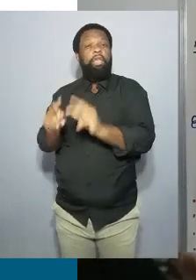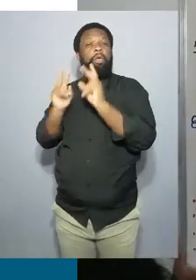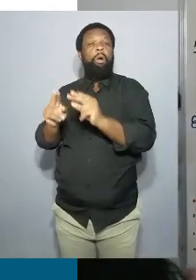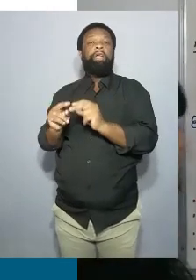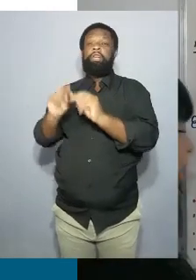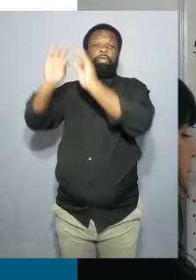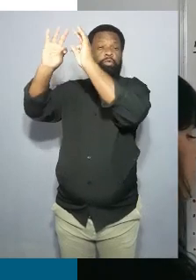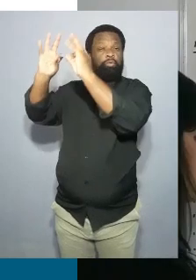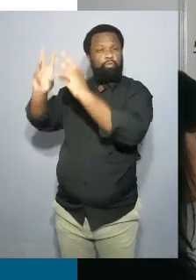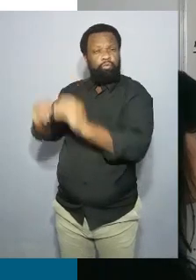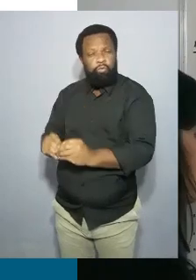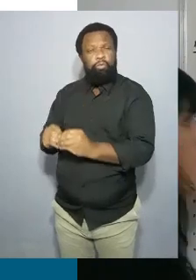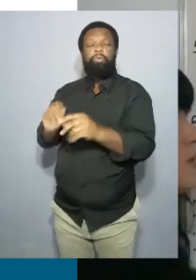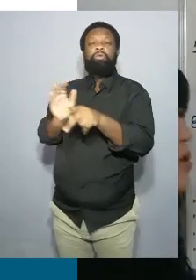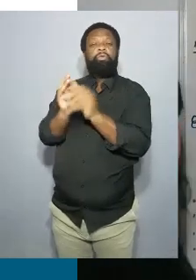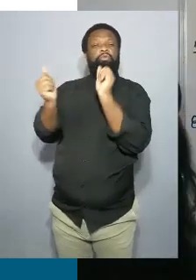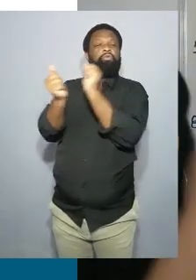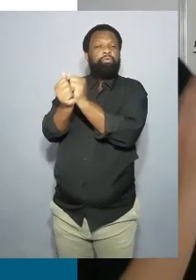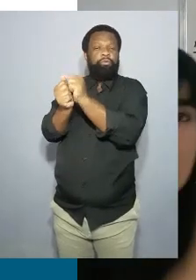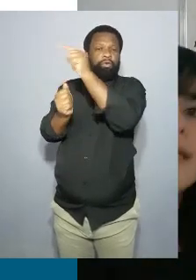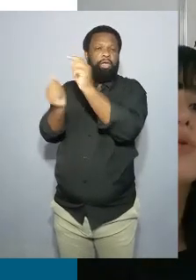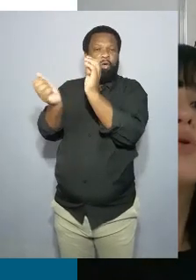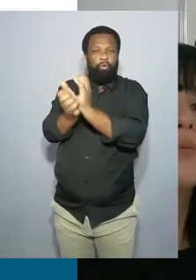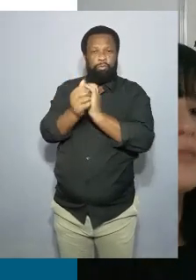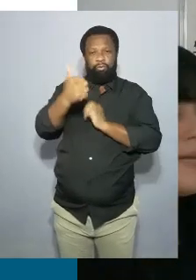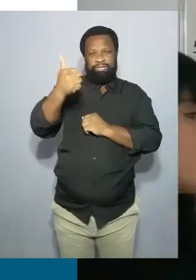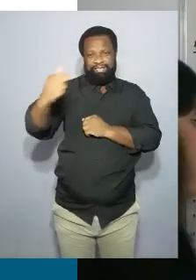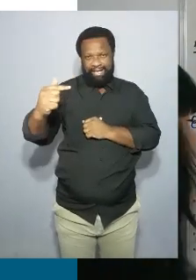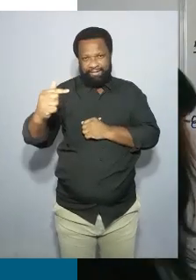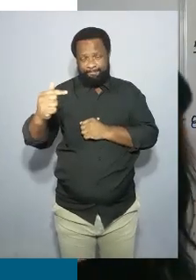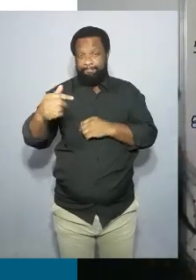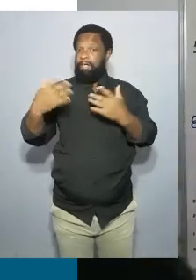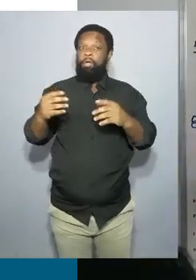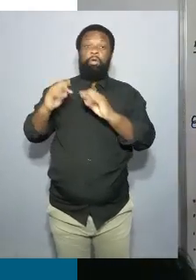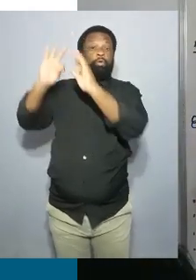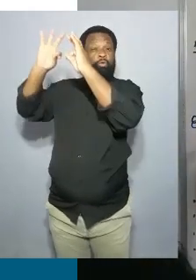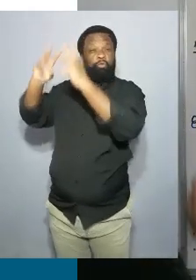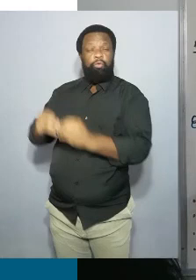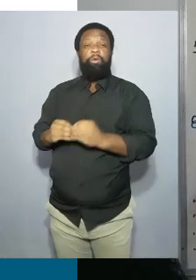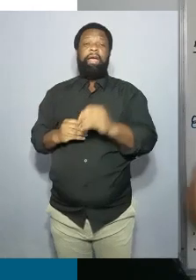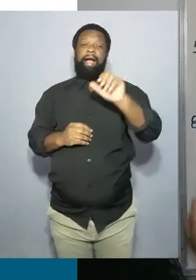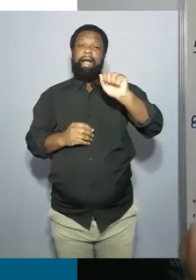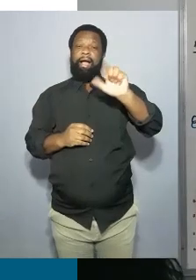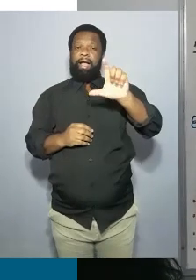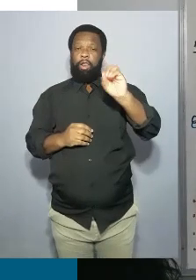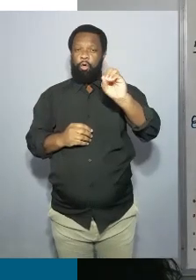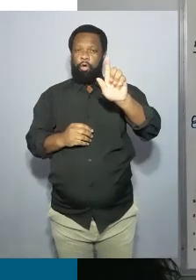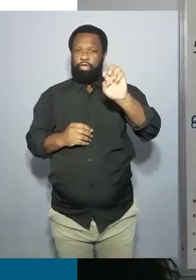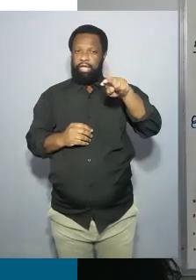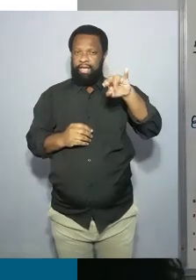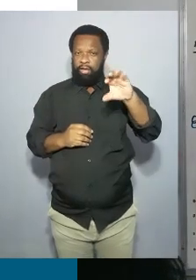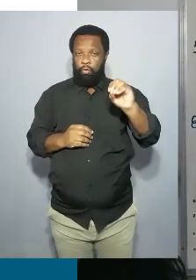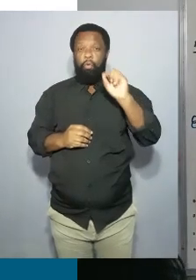outros elementos que estão posicionados ali no grupo 17. Então, todos os halogênios eles apresentam